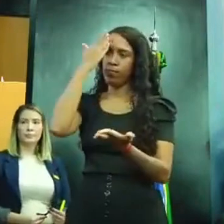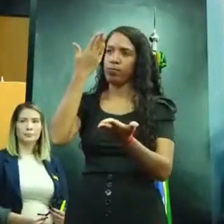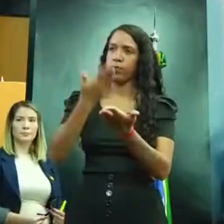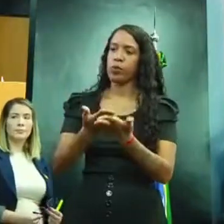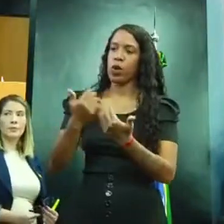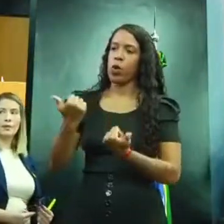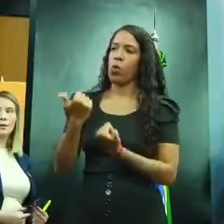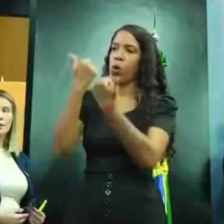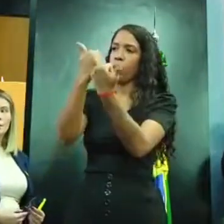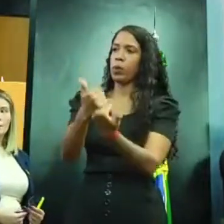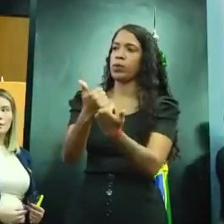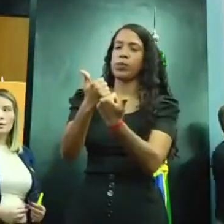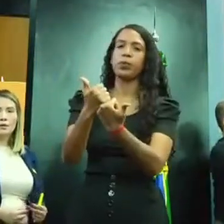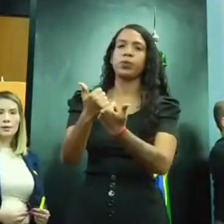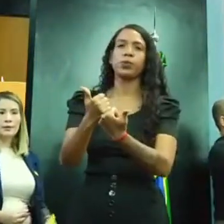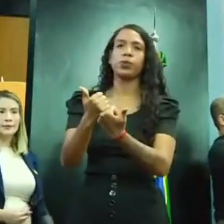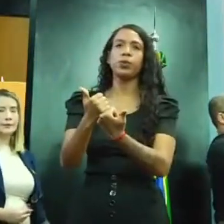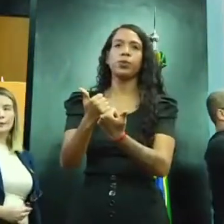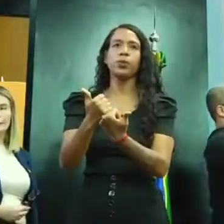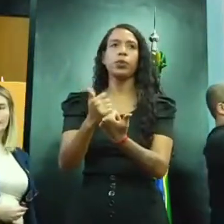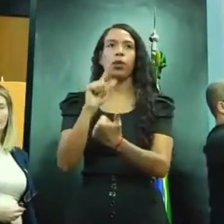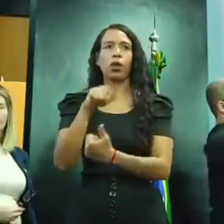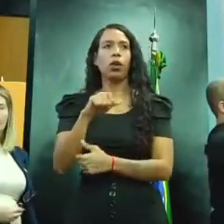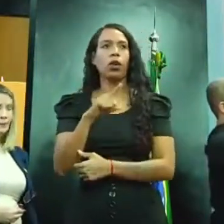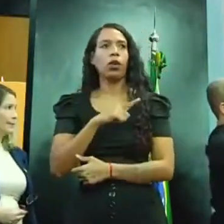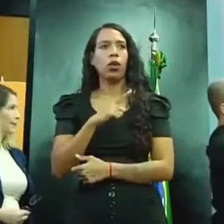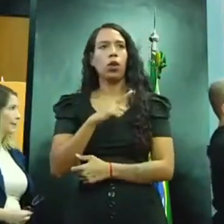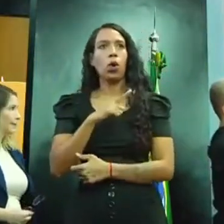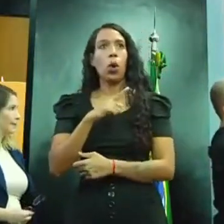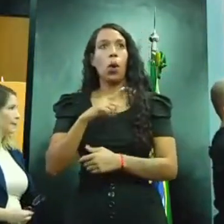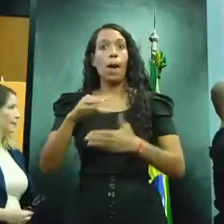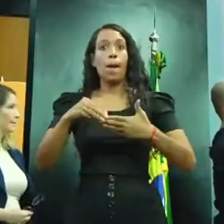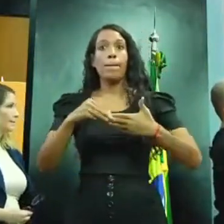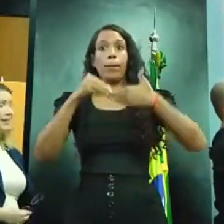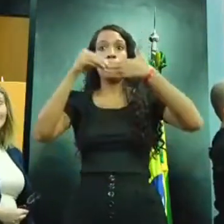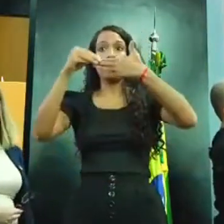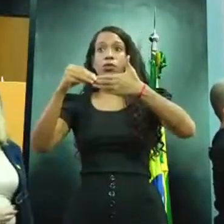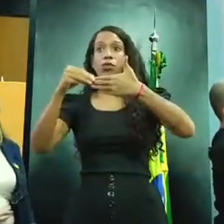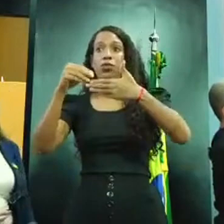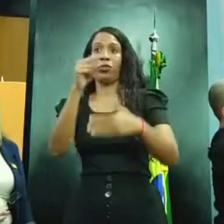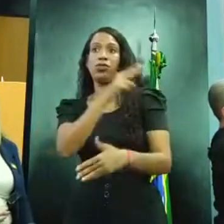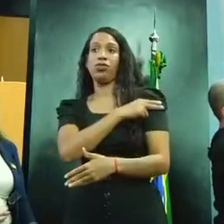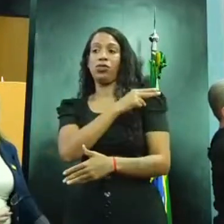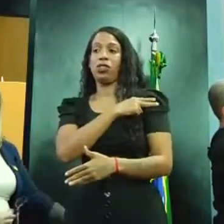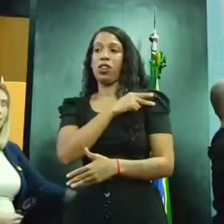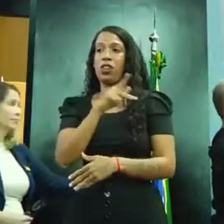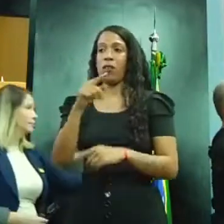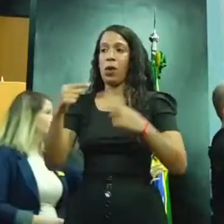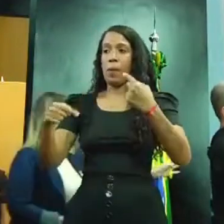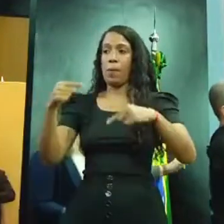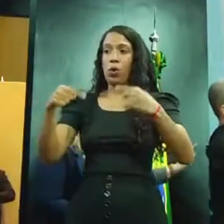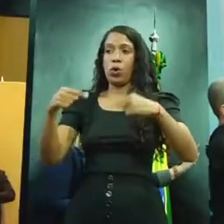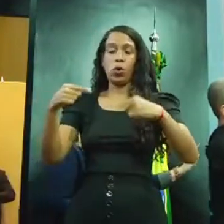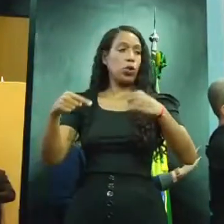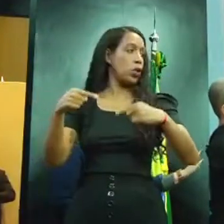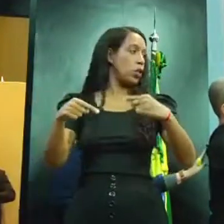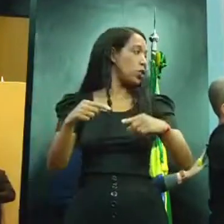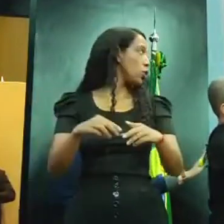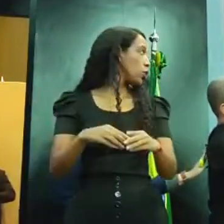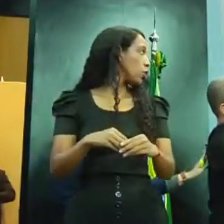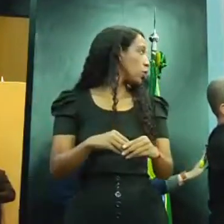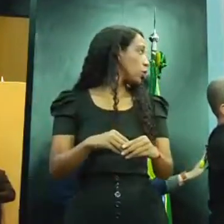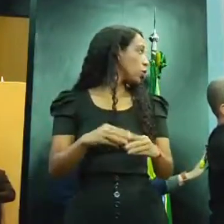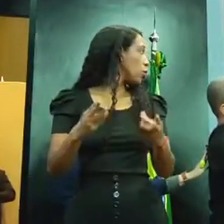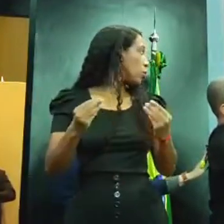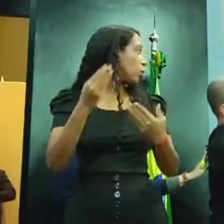o apoio daquele que é o maior líder político da história desse país. Então, muito obrigado ao